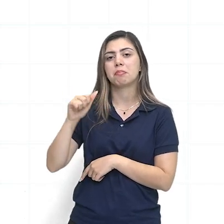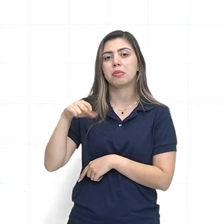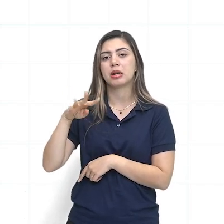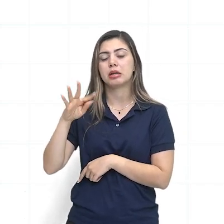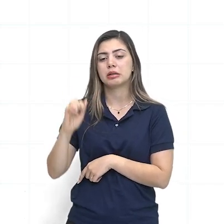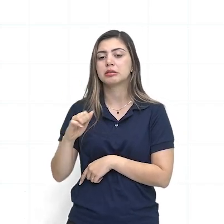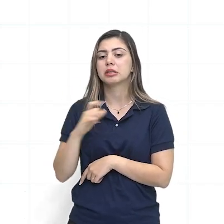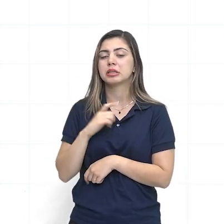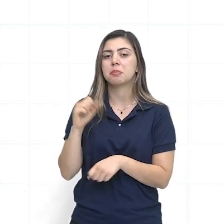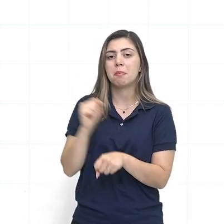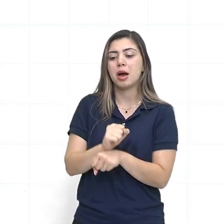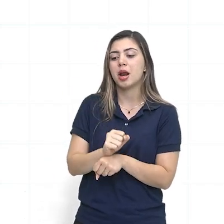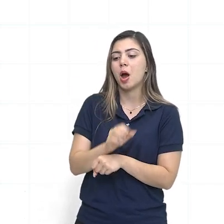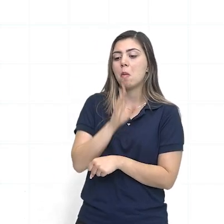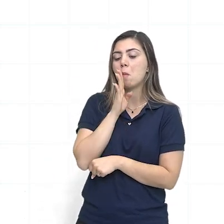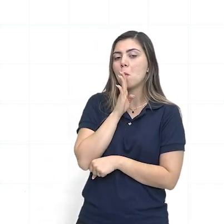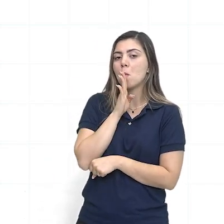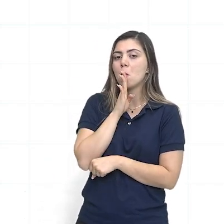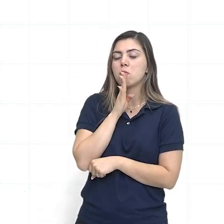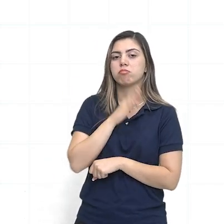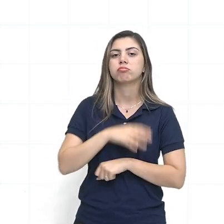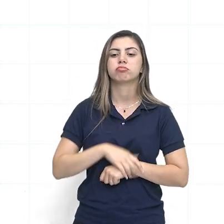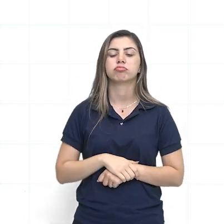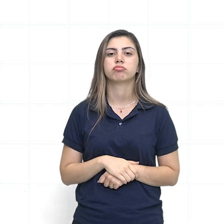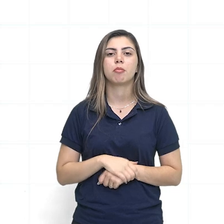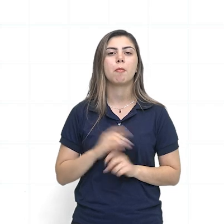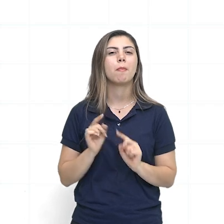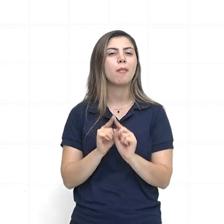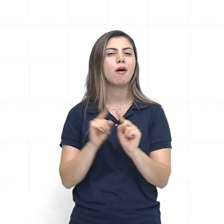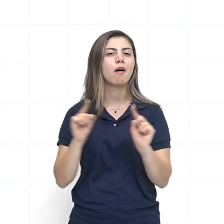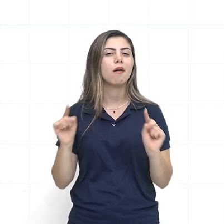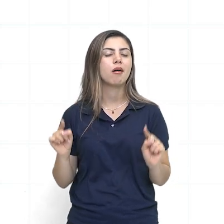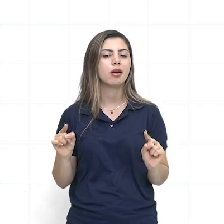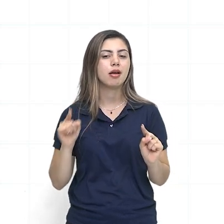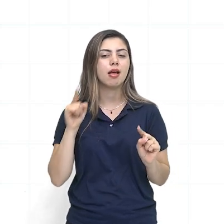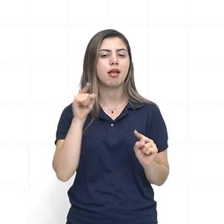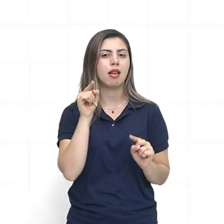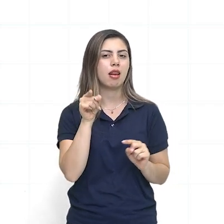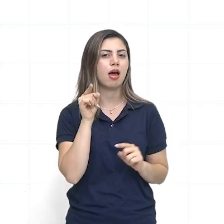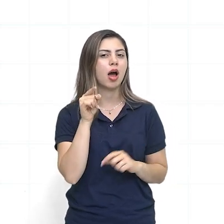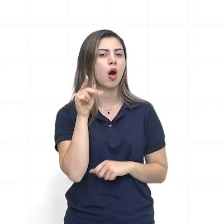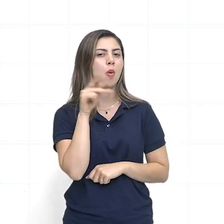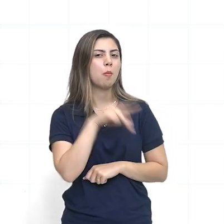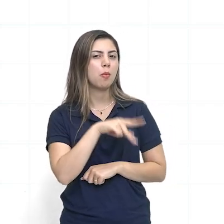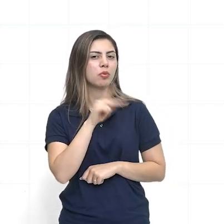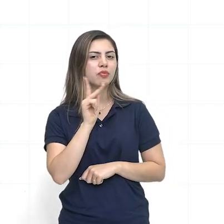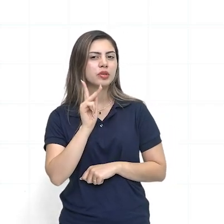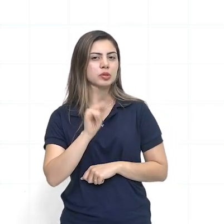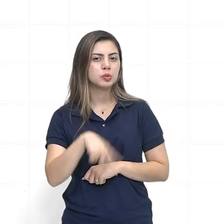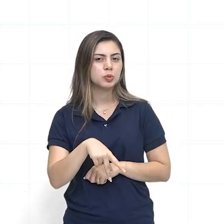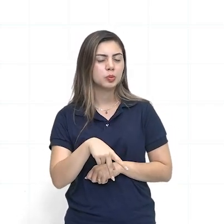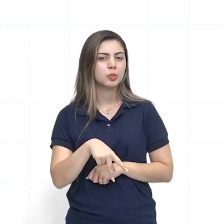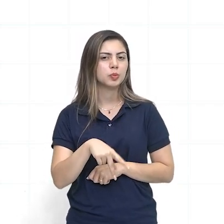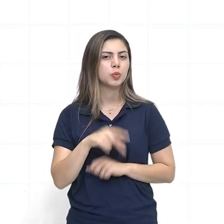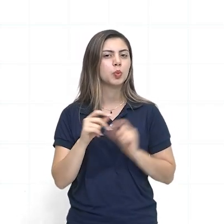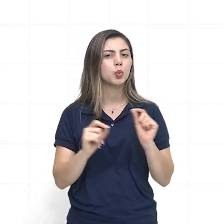plantada em um determinado lugar, né? Só que o professor